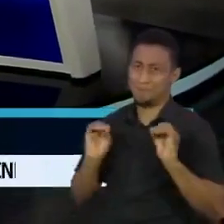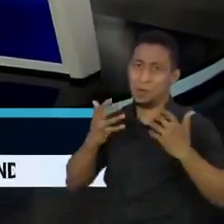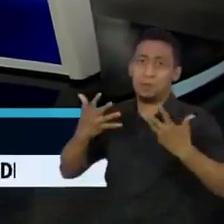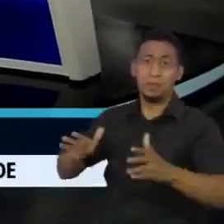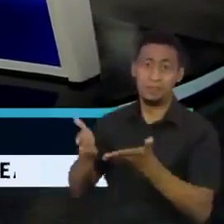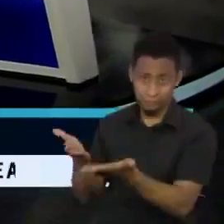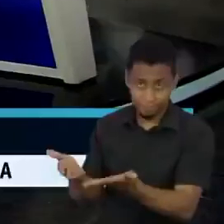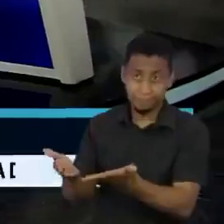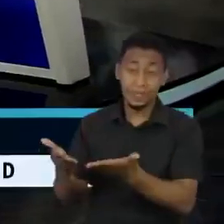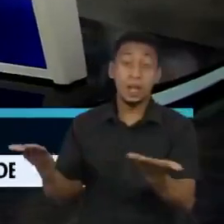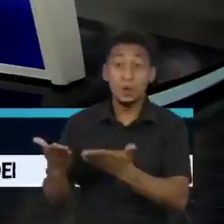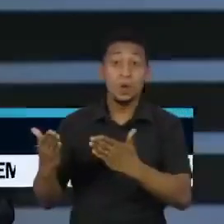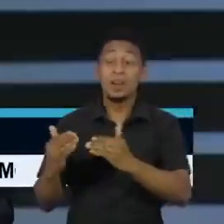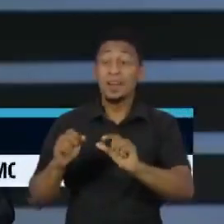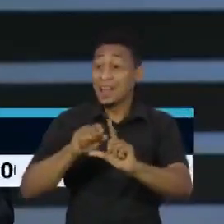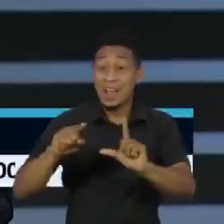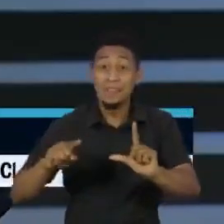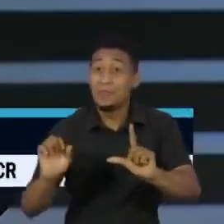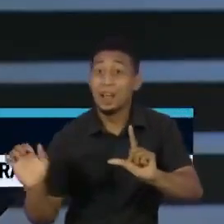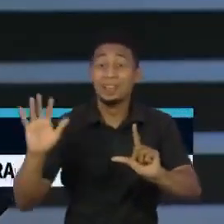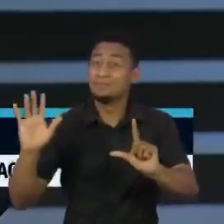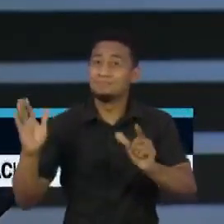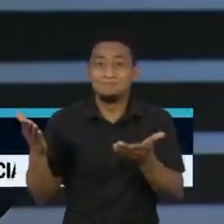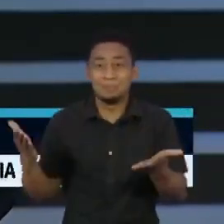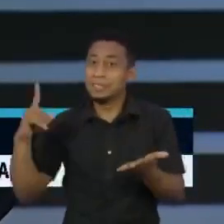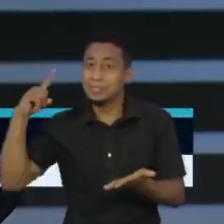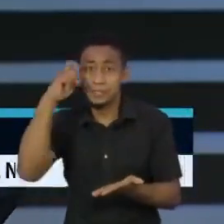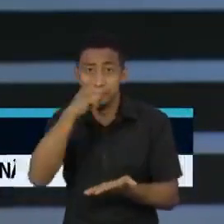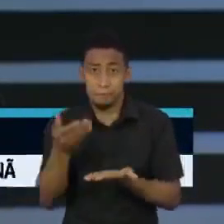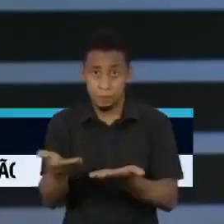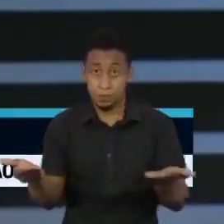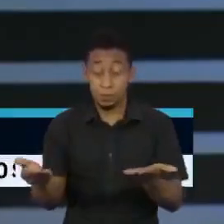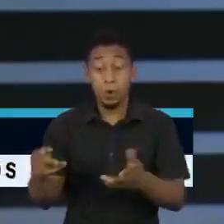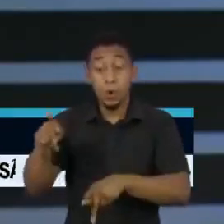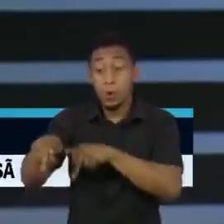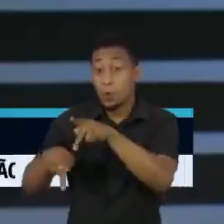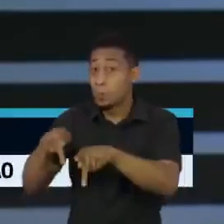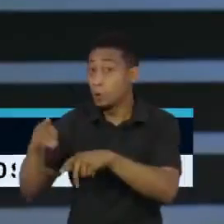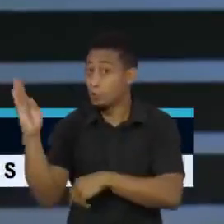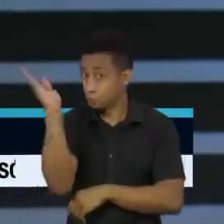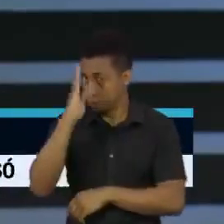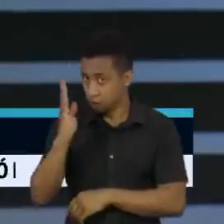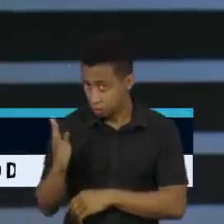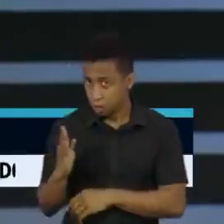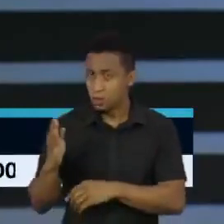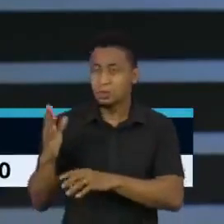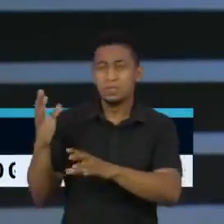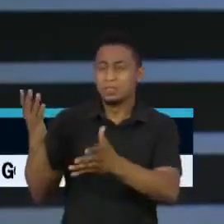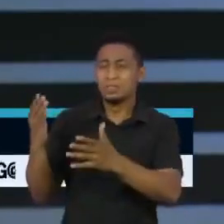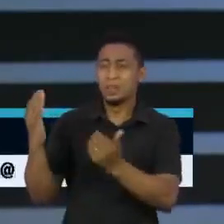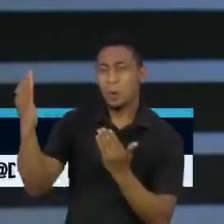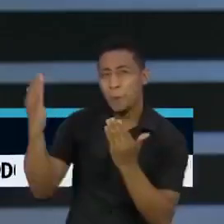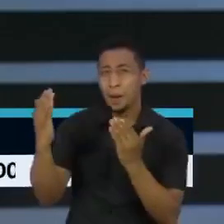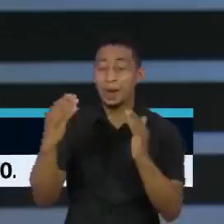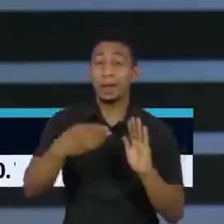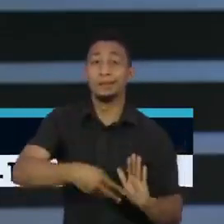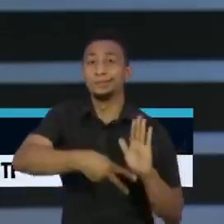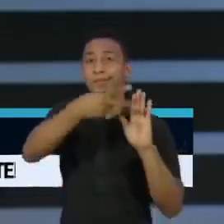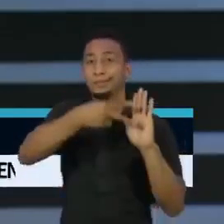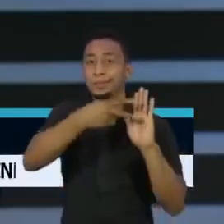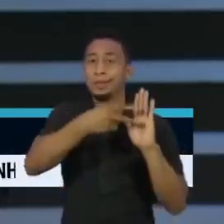é agora o quem mais dramático é que o brasileiro virou o segundo o segundo país com maior